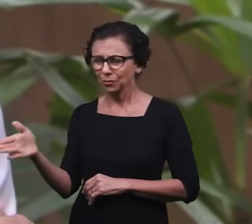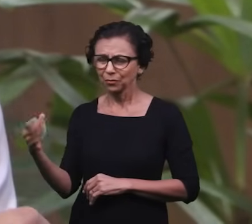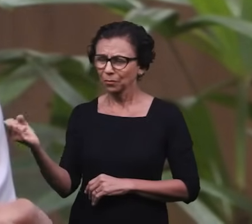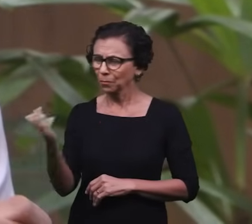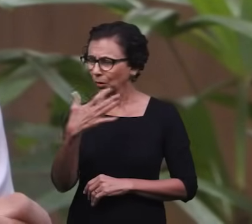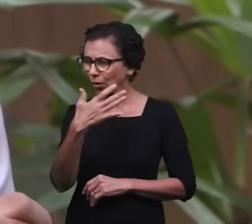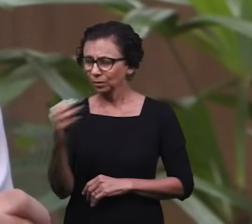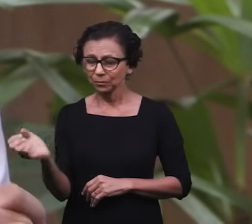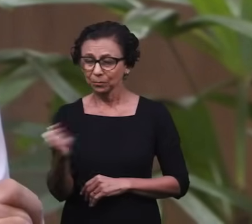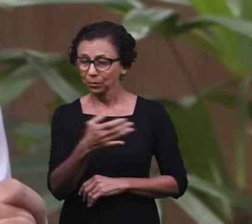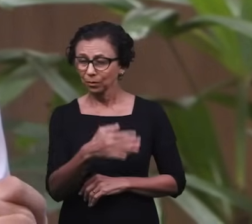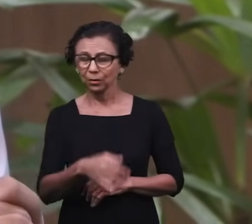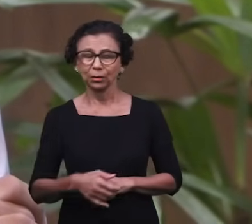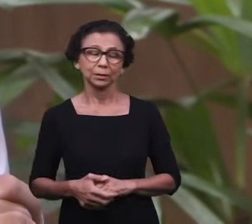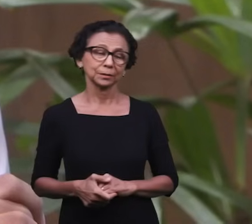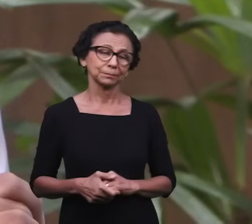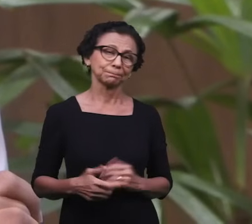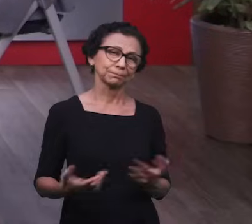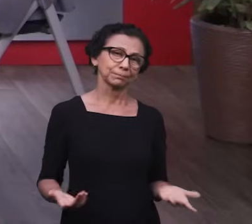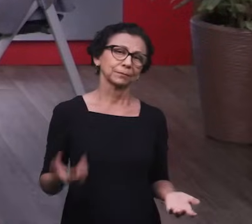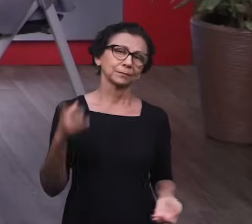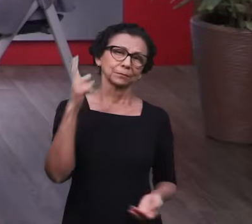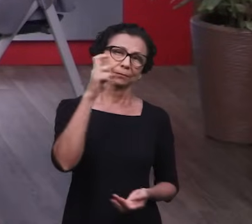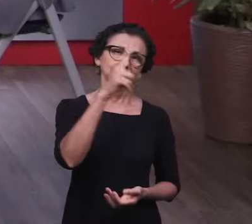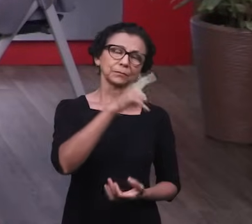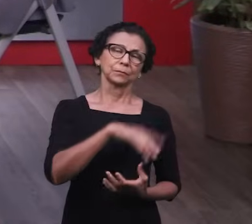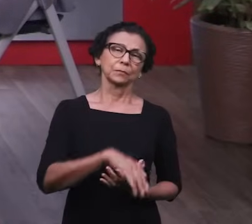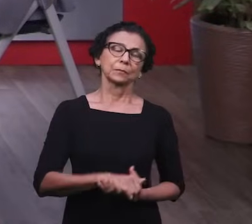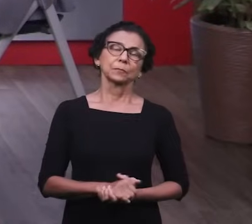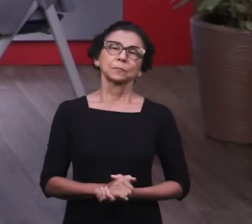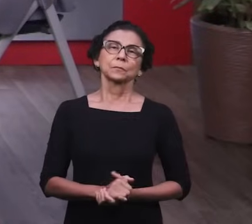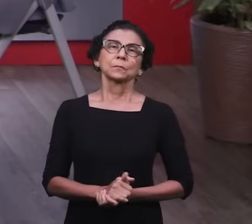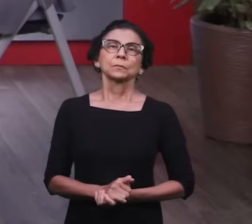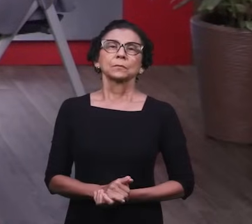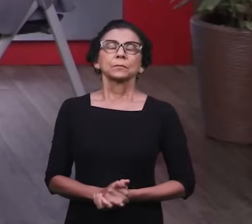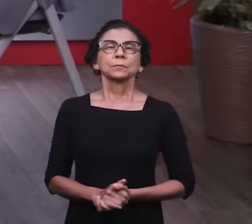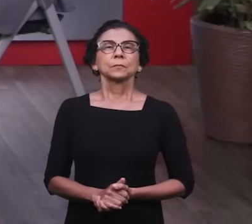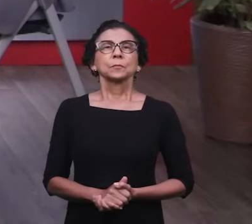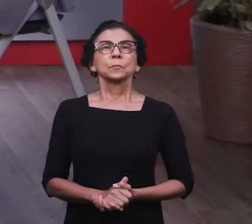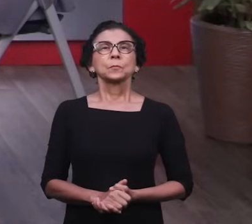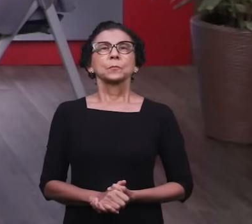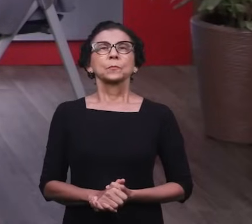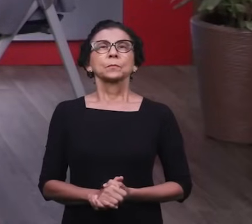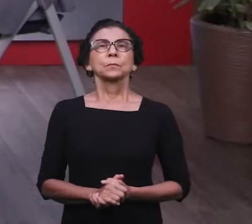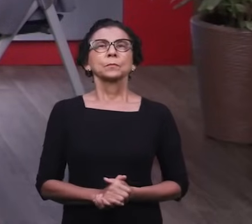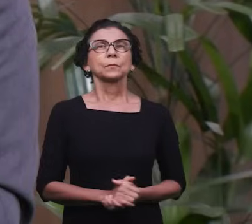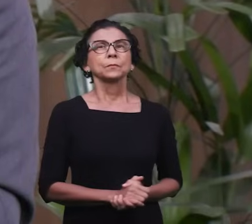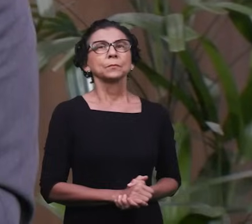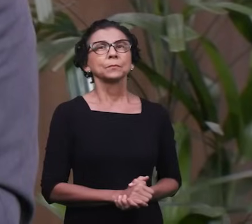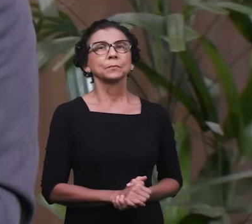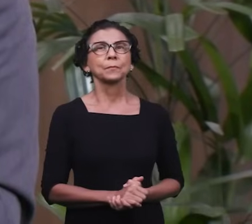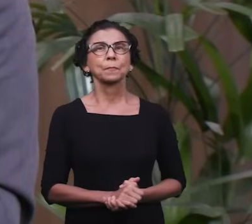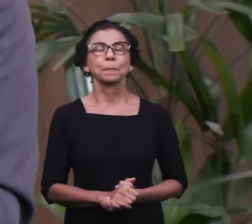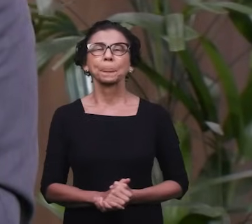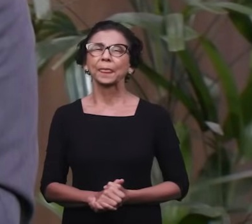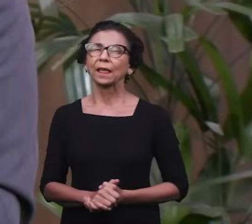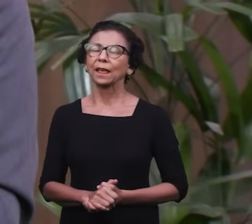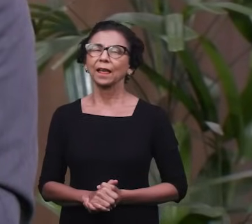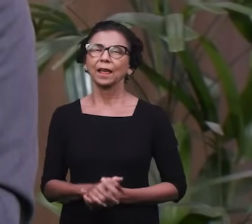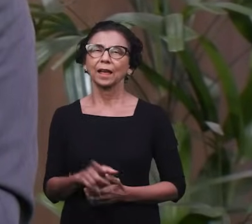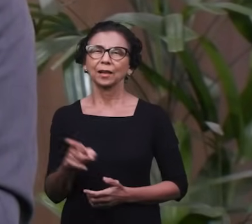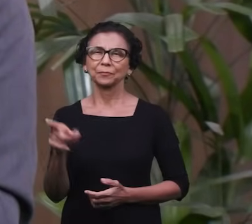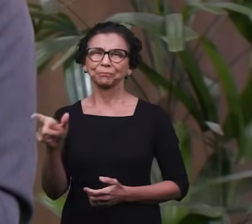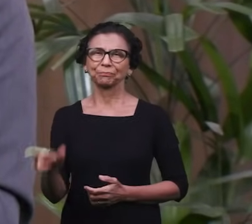mas precisa ser desenvolvida. Eu acredito que você deva ter momentos, Tatiana, Às vezes o Pedro ele quer realmente ficar no cantinho dele,